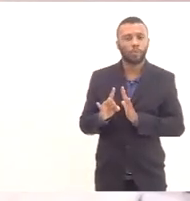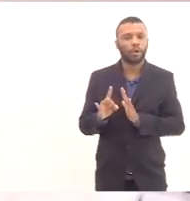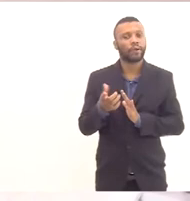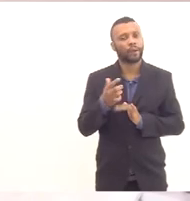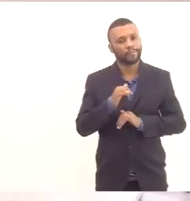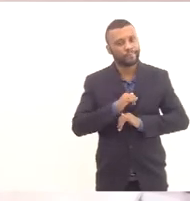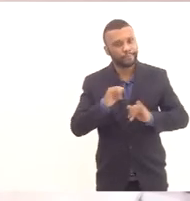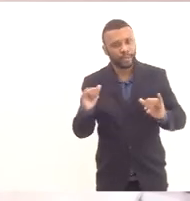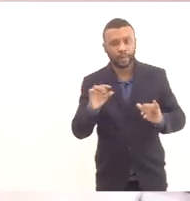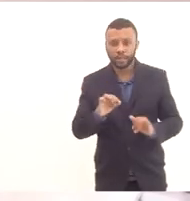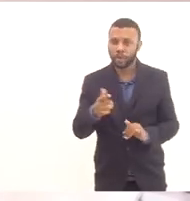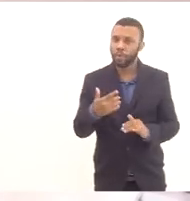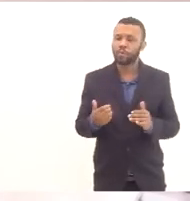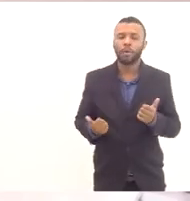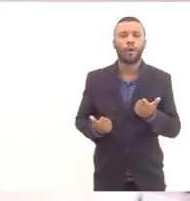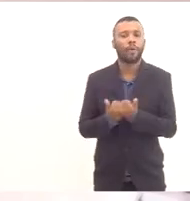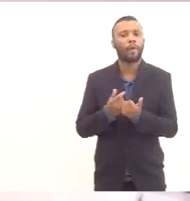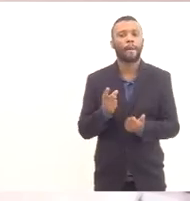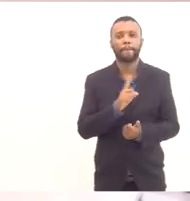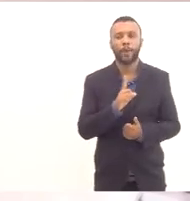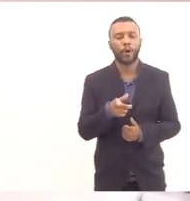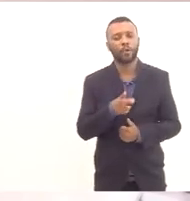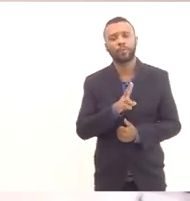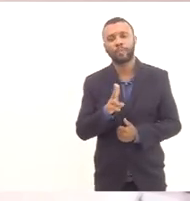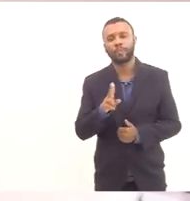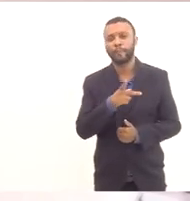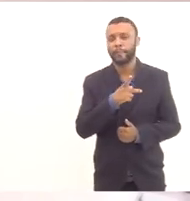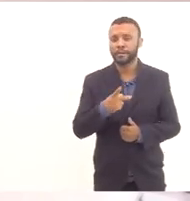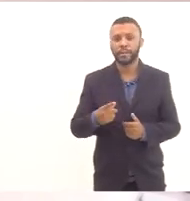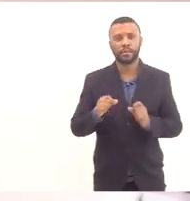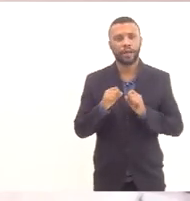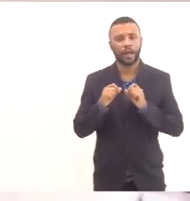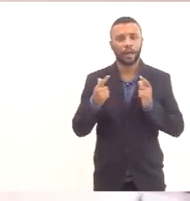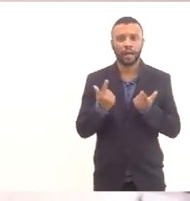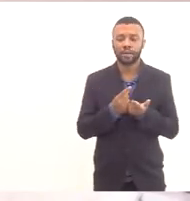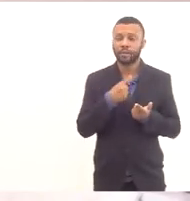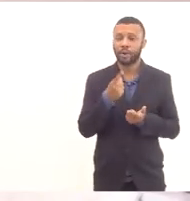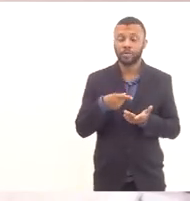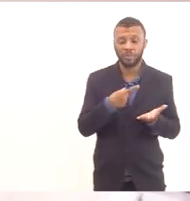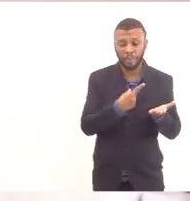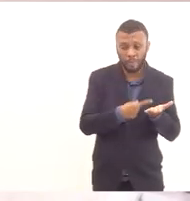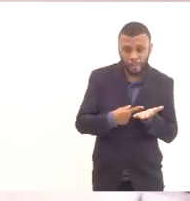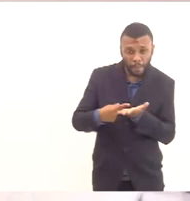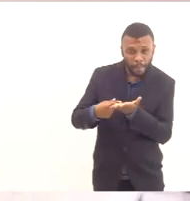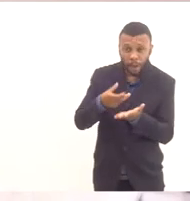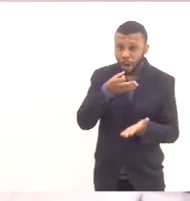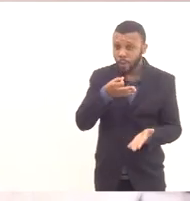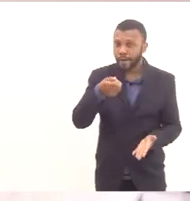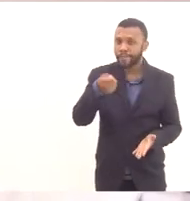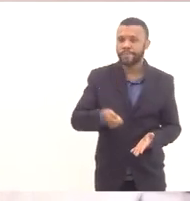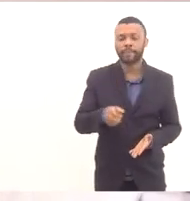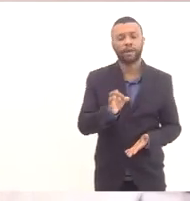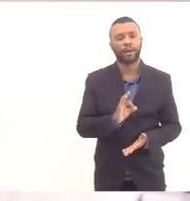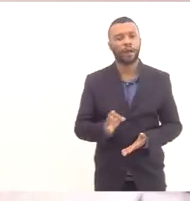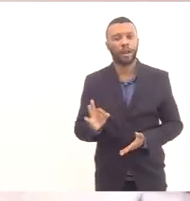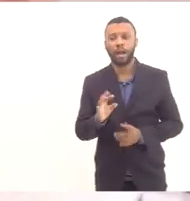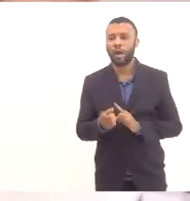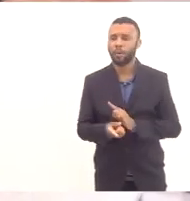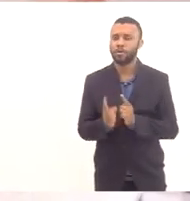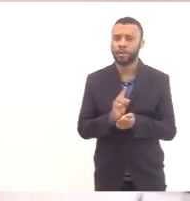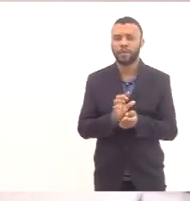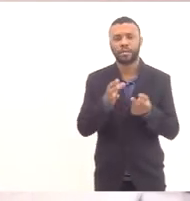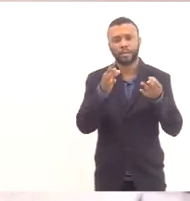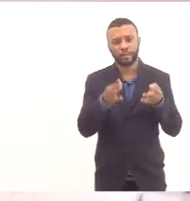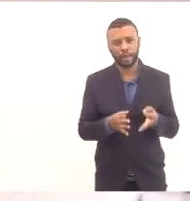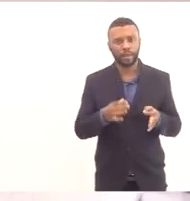equipe da gerry nome do presidente André é que a gente não coaduna com esse tipo de afirmativa ao contrário certamente